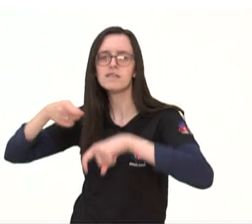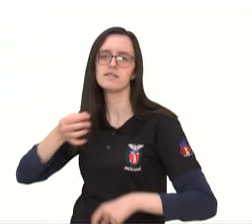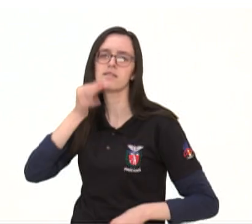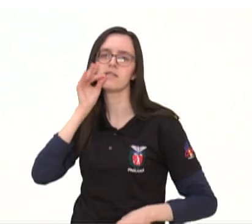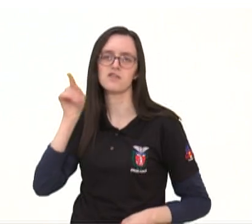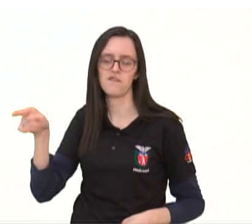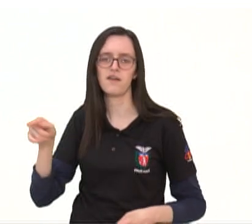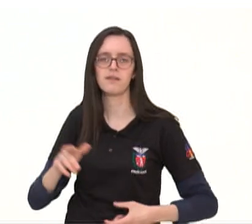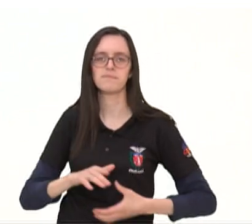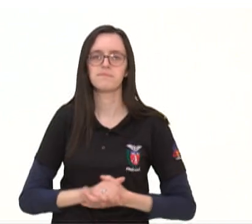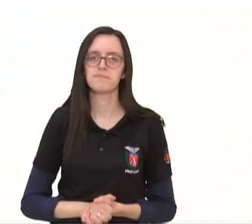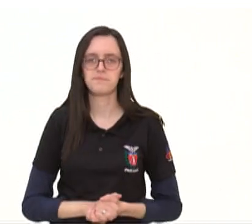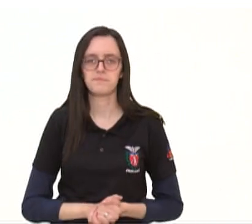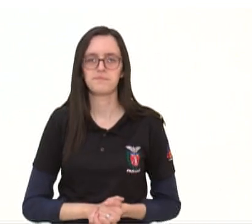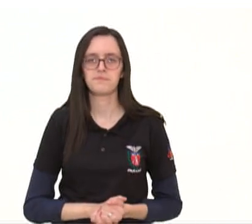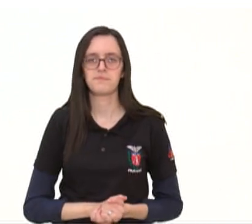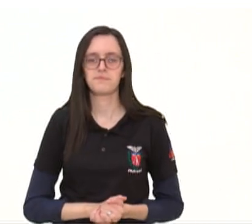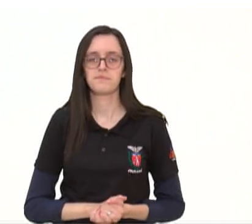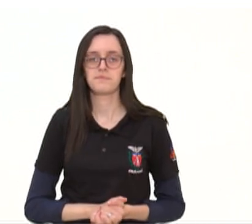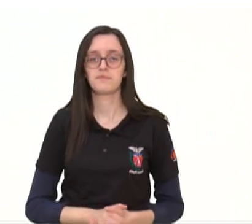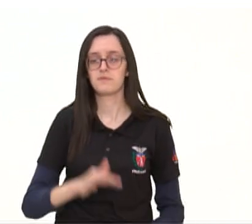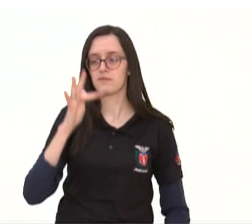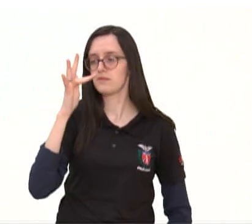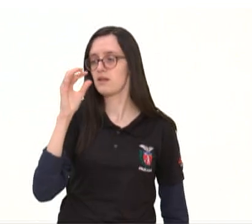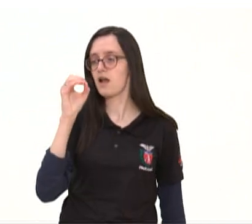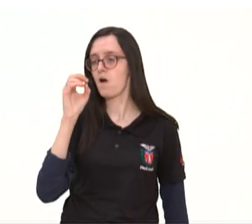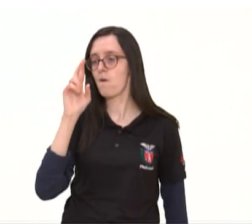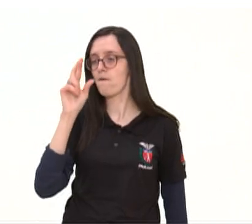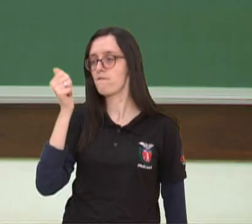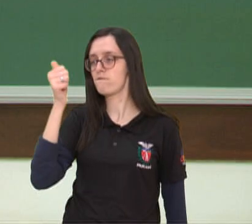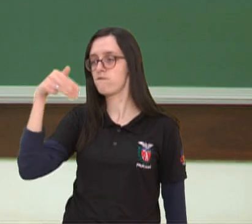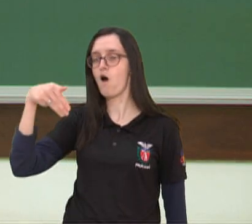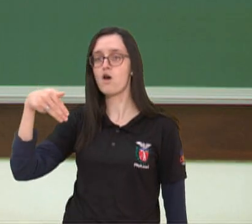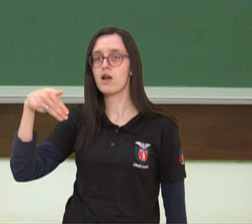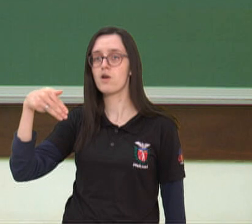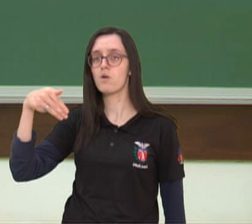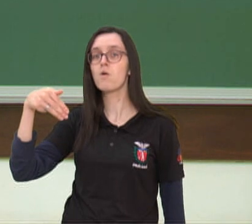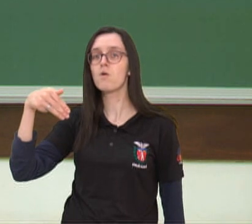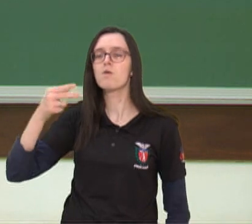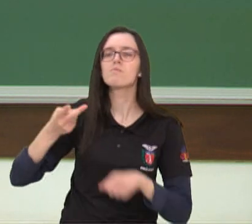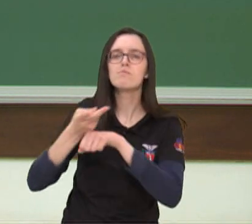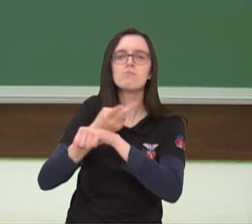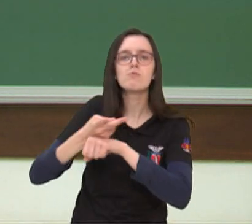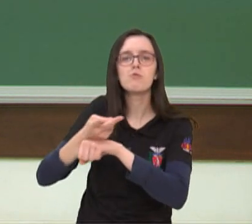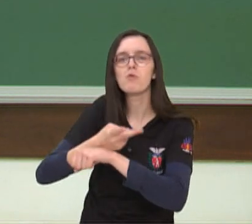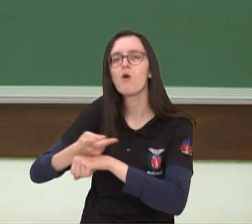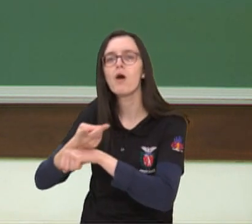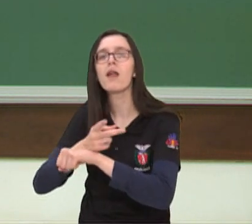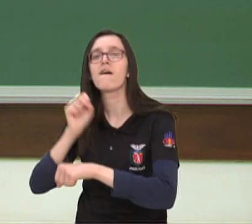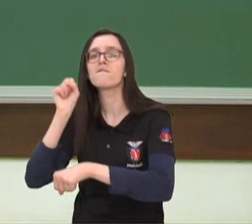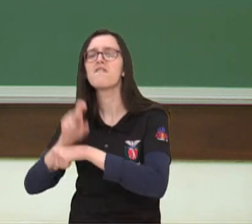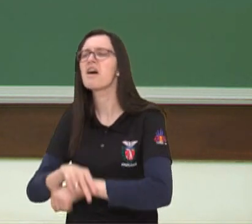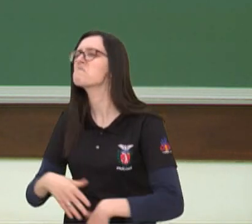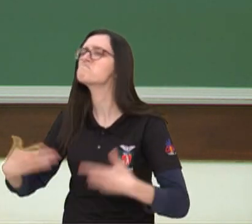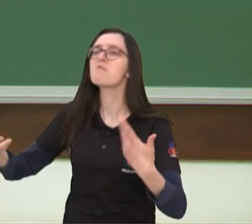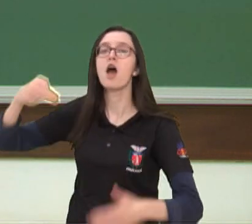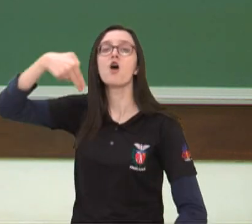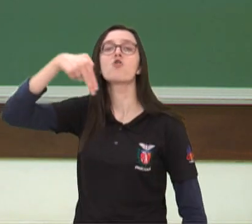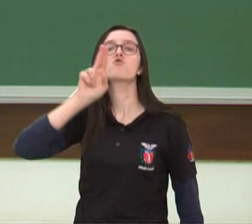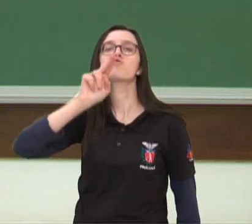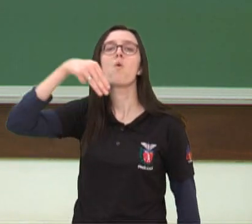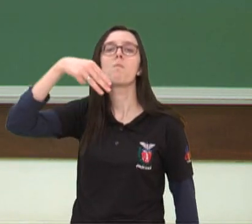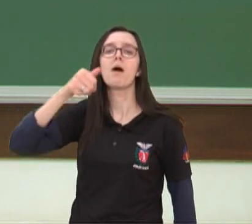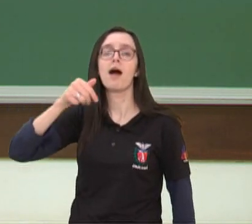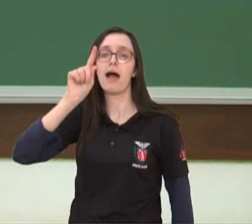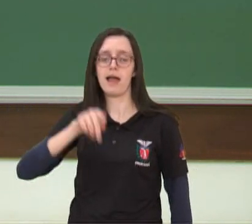emprego na fazenda de café. Foram procurar emprego numa. O que é um numa? É o